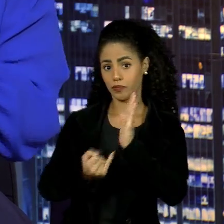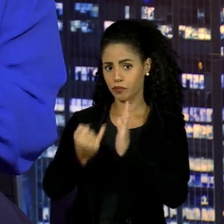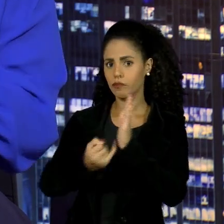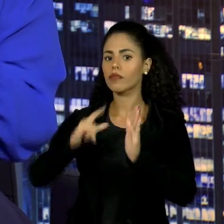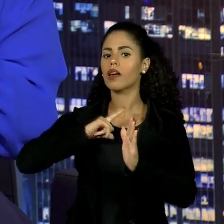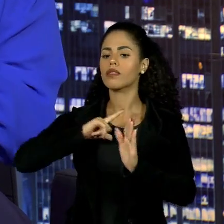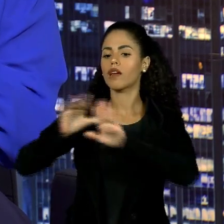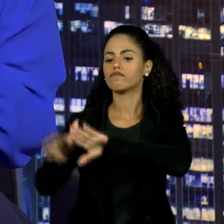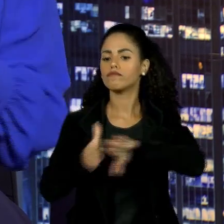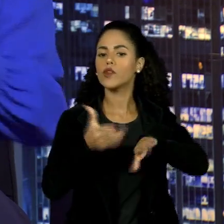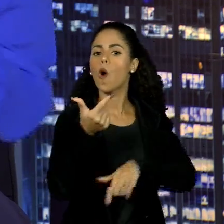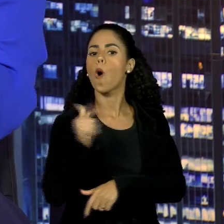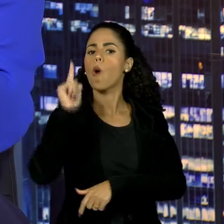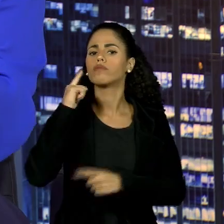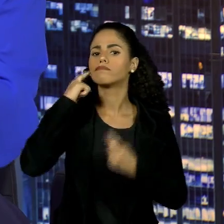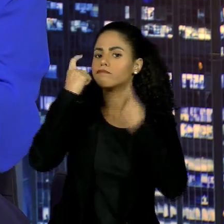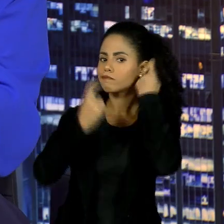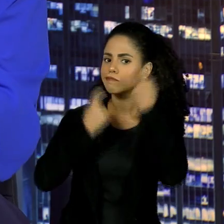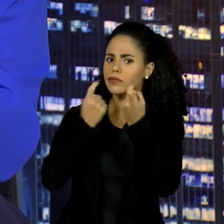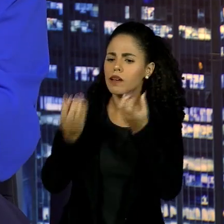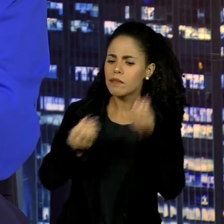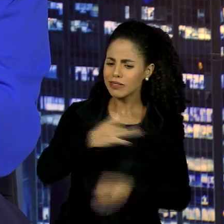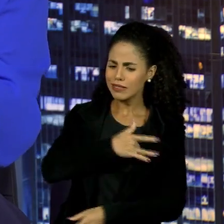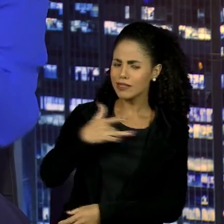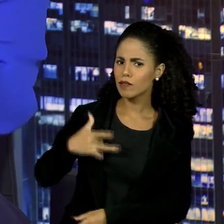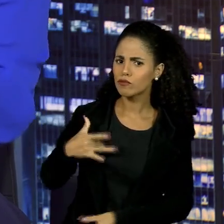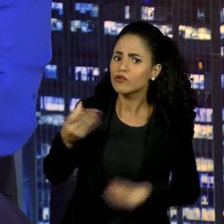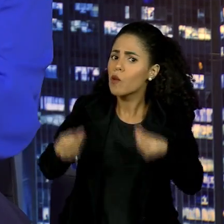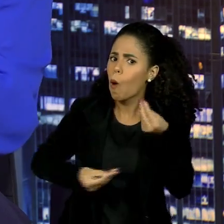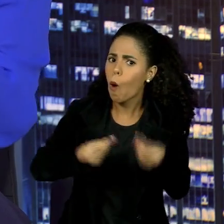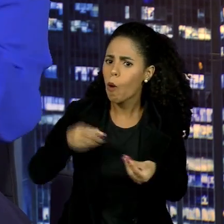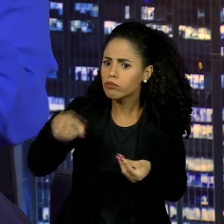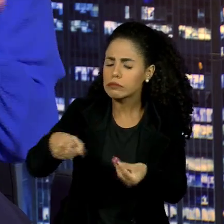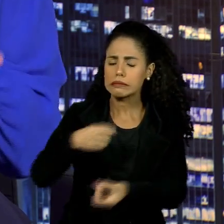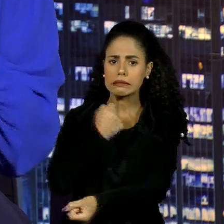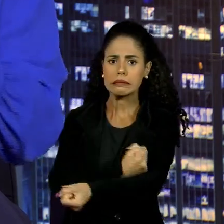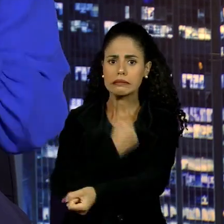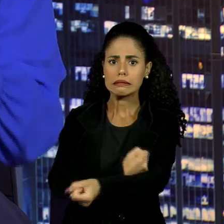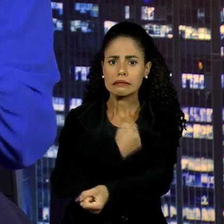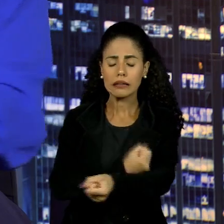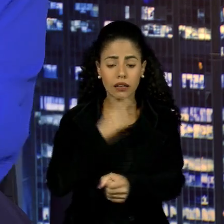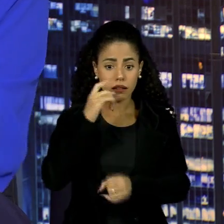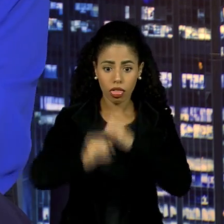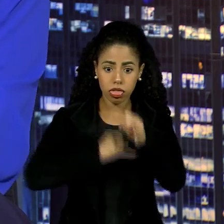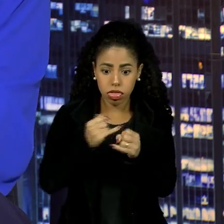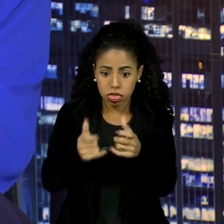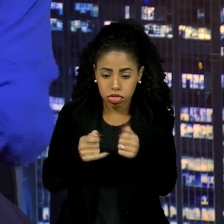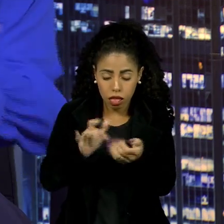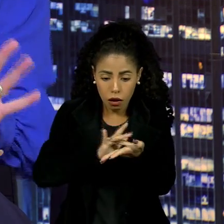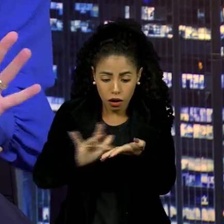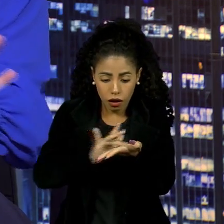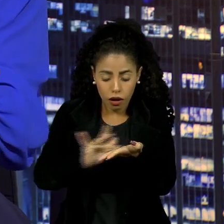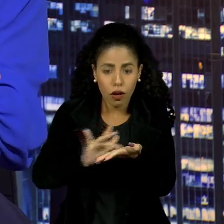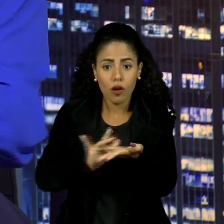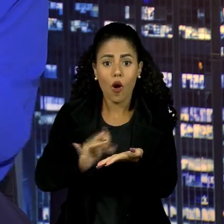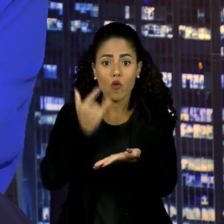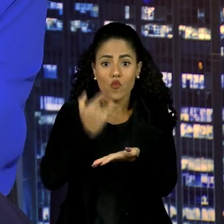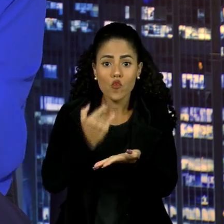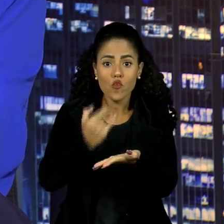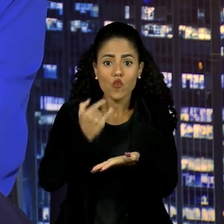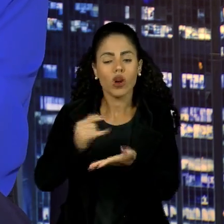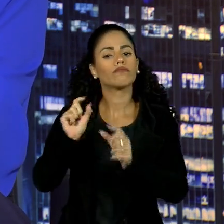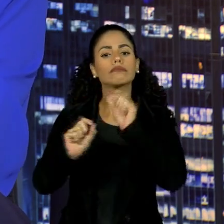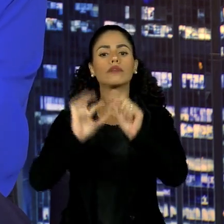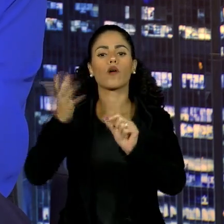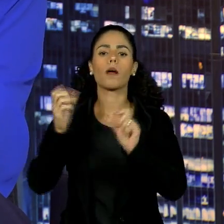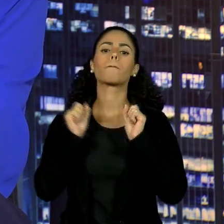uma grande preocupação com a saúde das pessoas. Esses jogos online, legais ou ilegais, podem ser uma simples diversão, mas